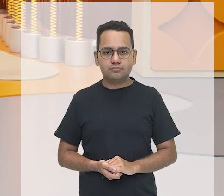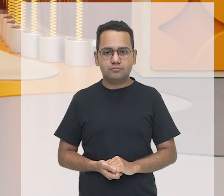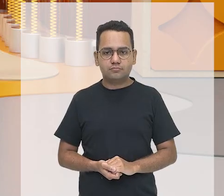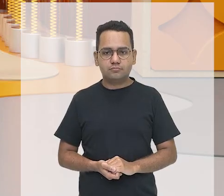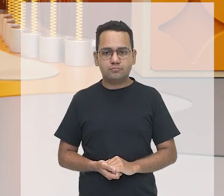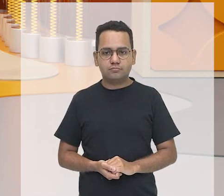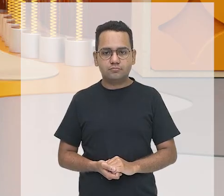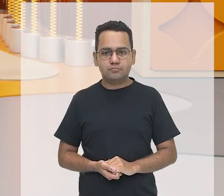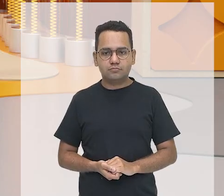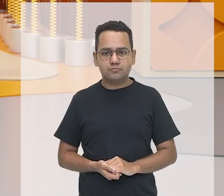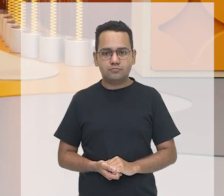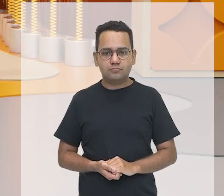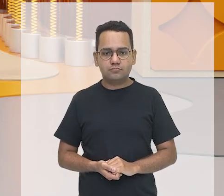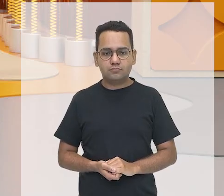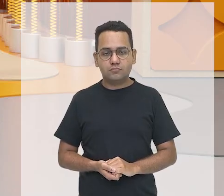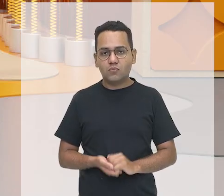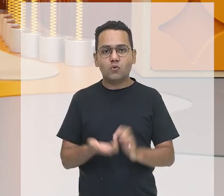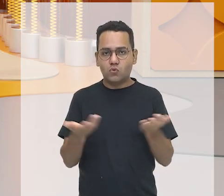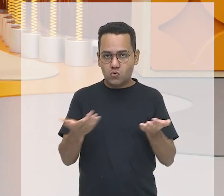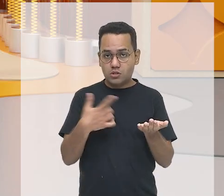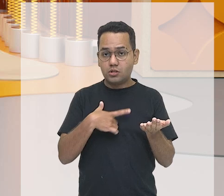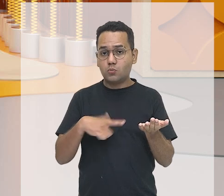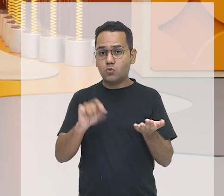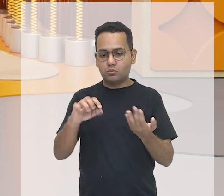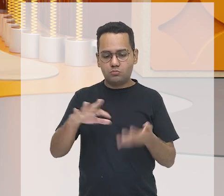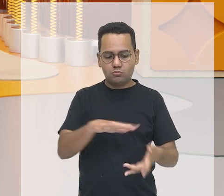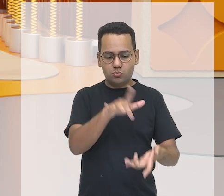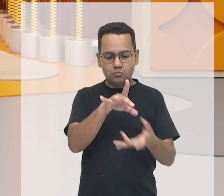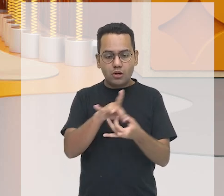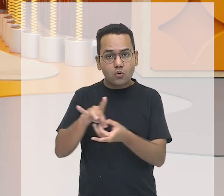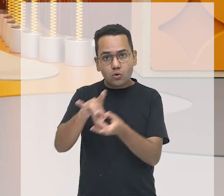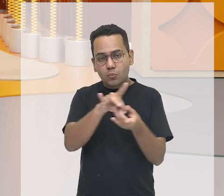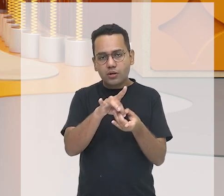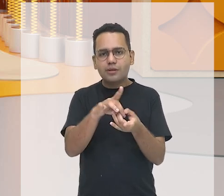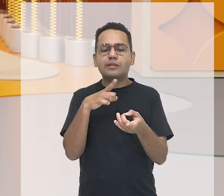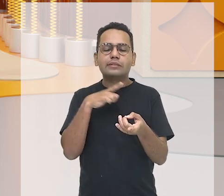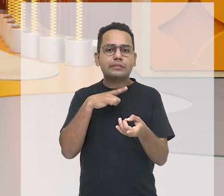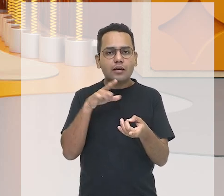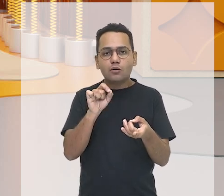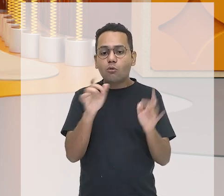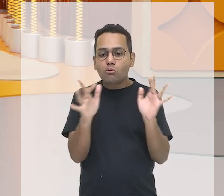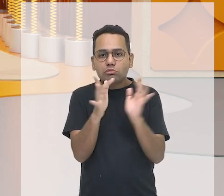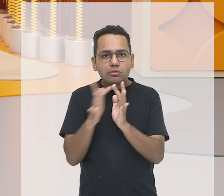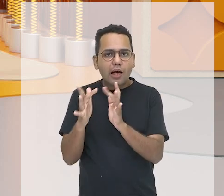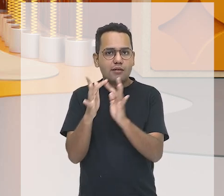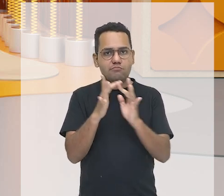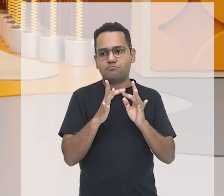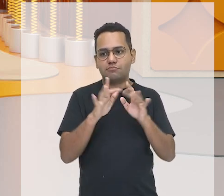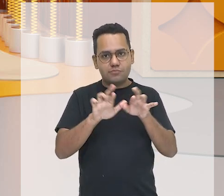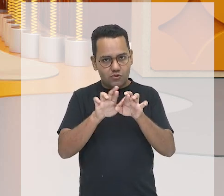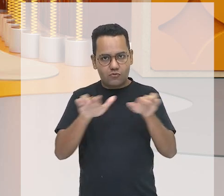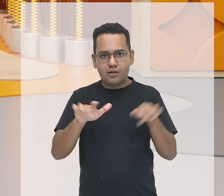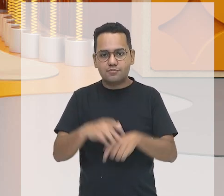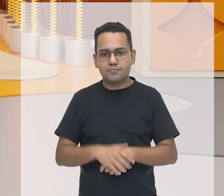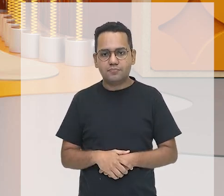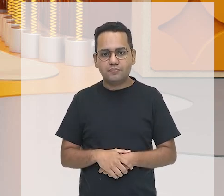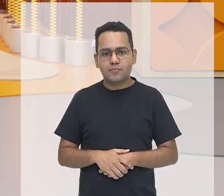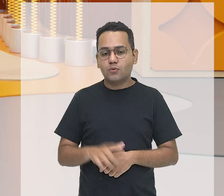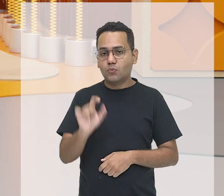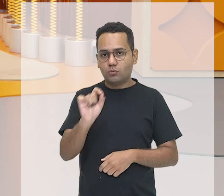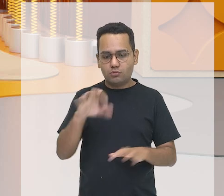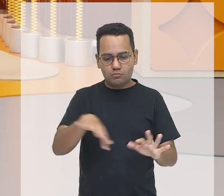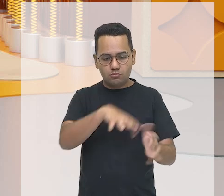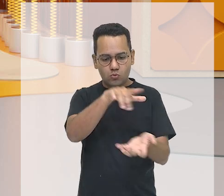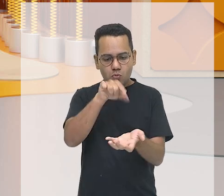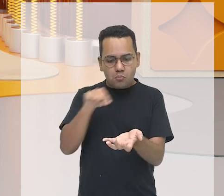Nós vivemos em um mundo globalizado, onde hoje em dia a gente observa que os países estão em